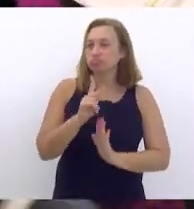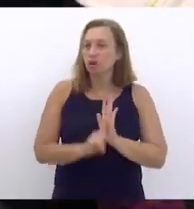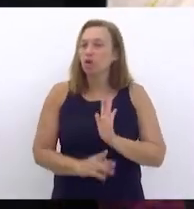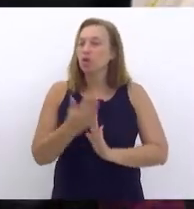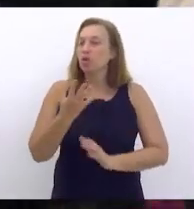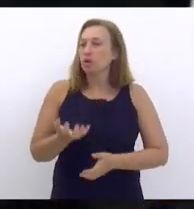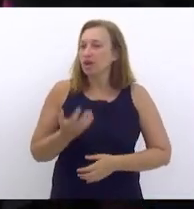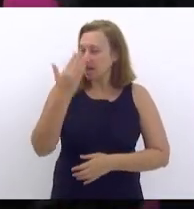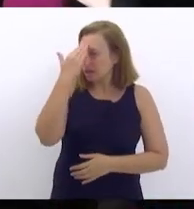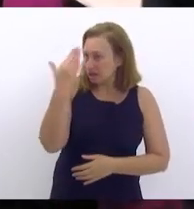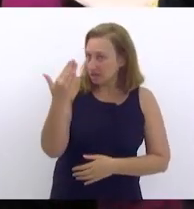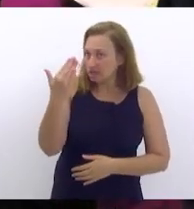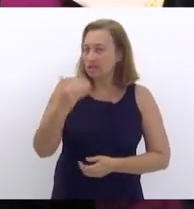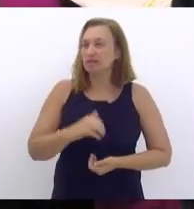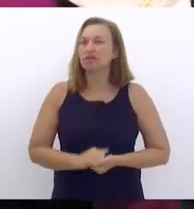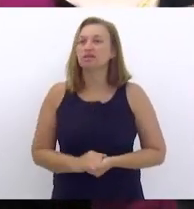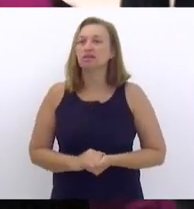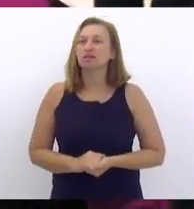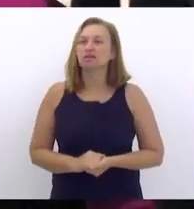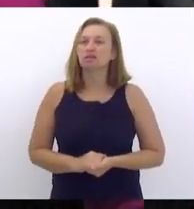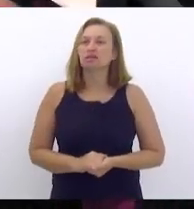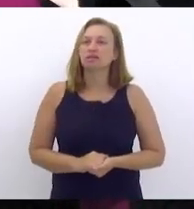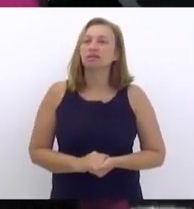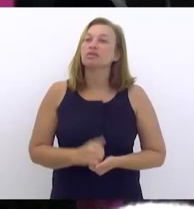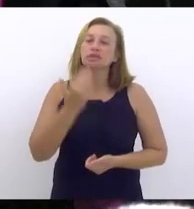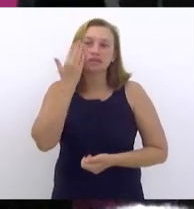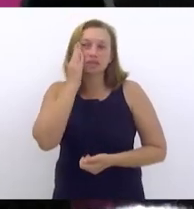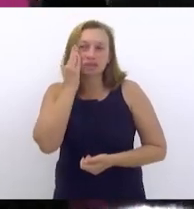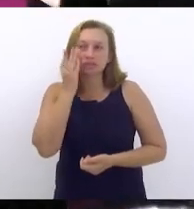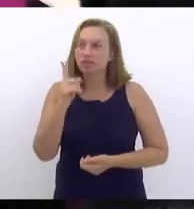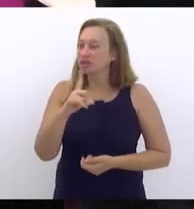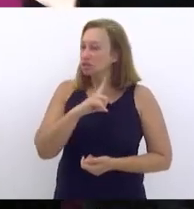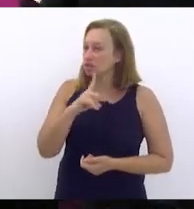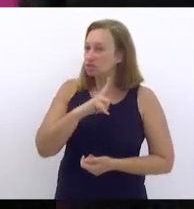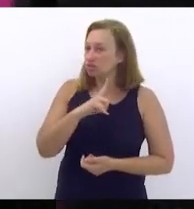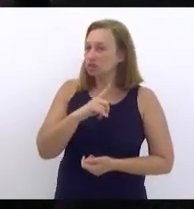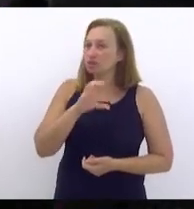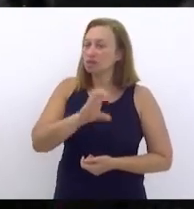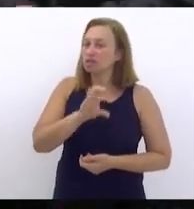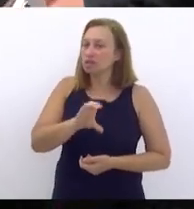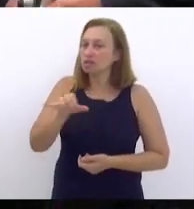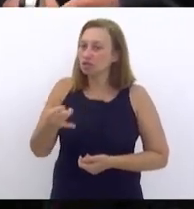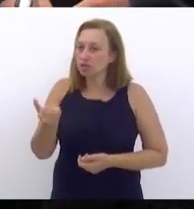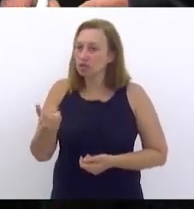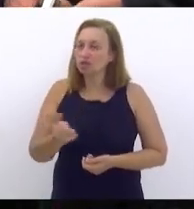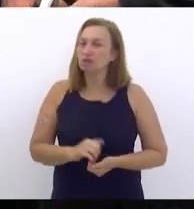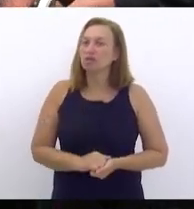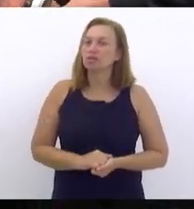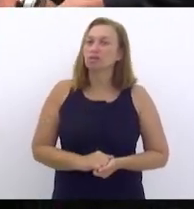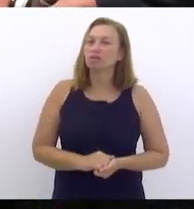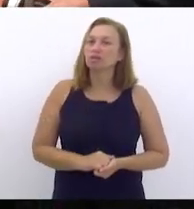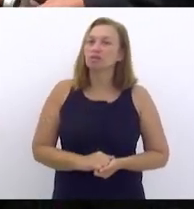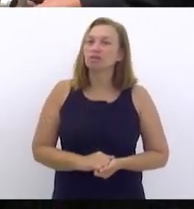quero agradecer o entendimento que tivemos com a CCJ e